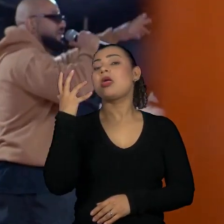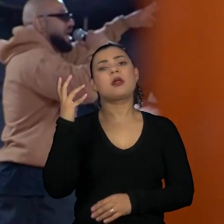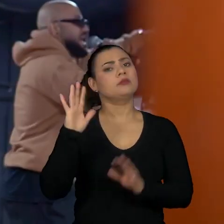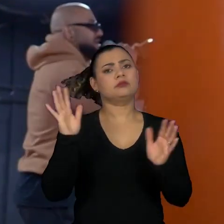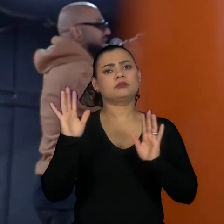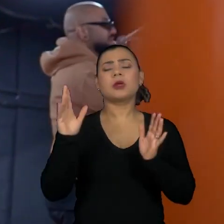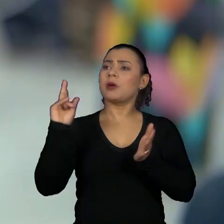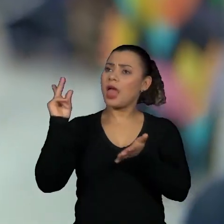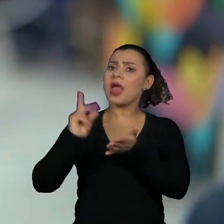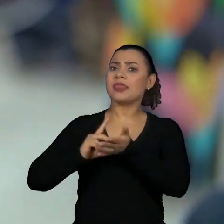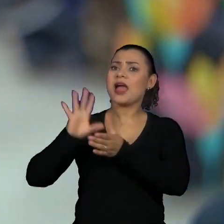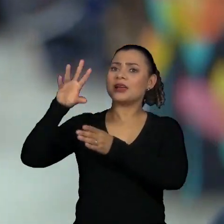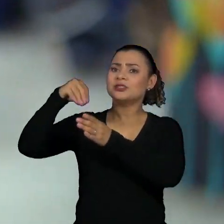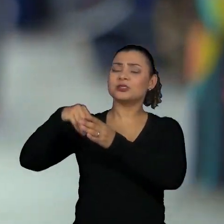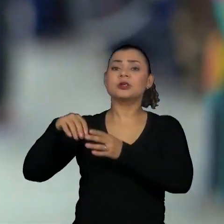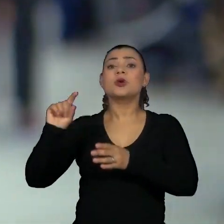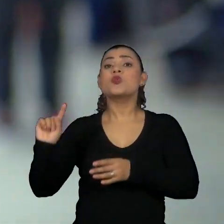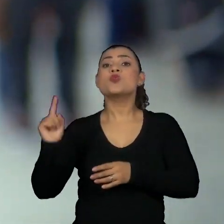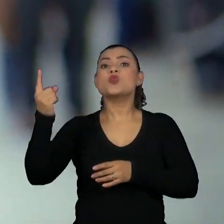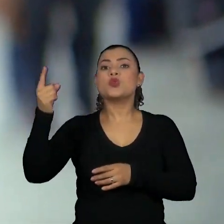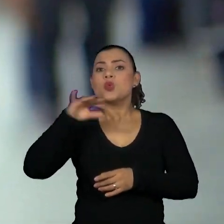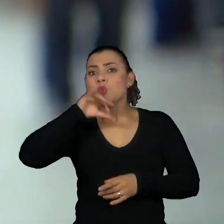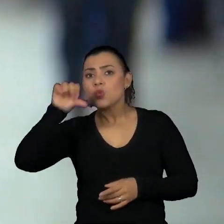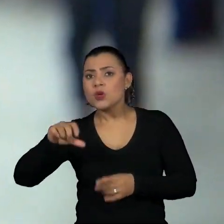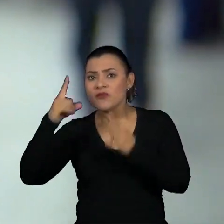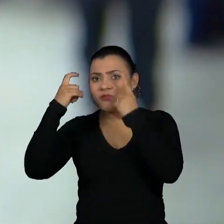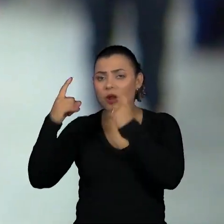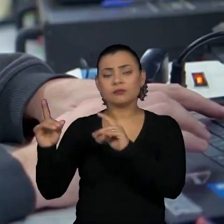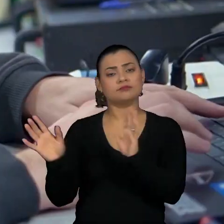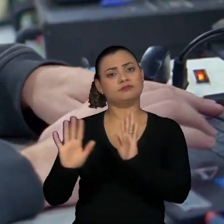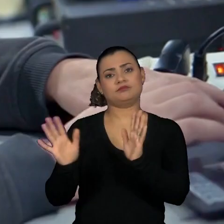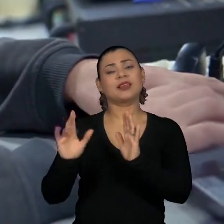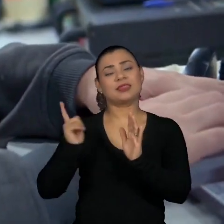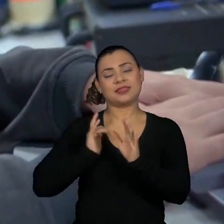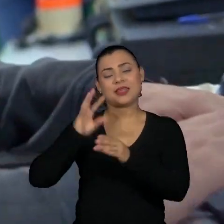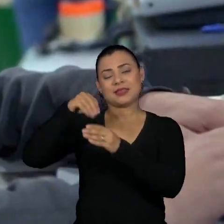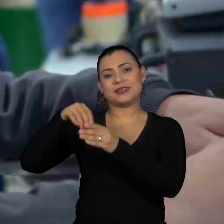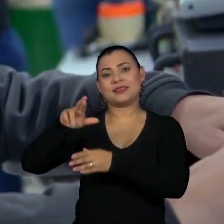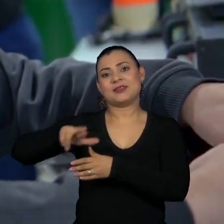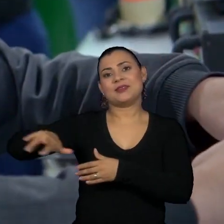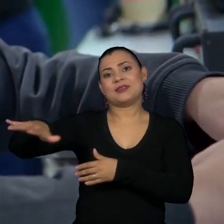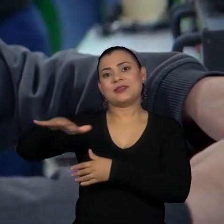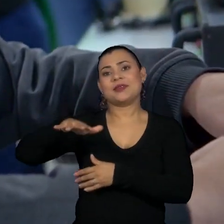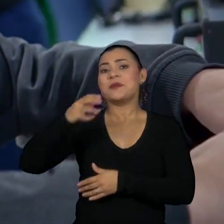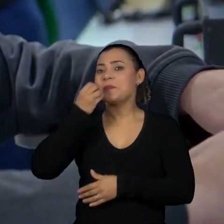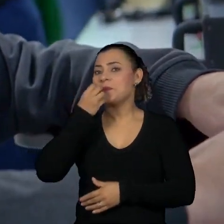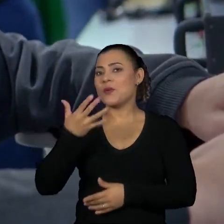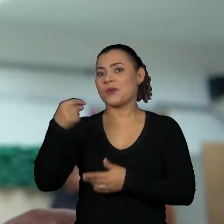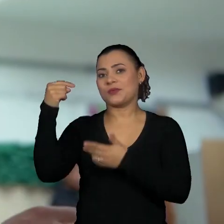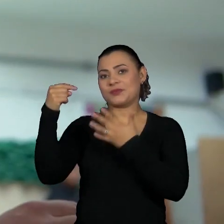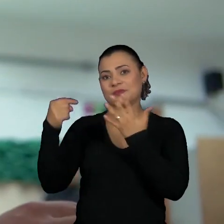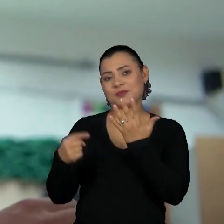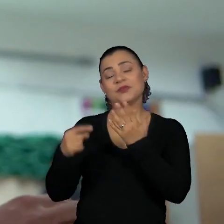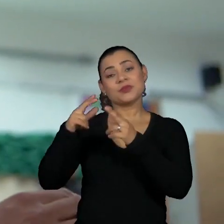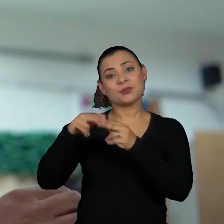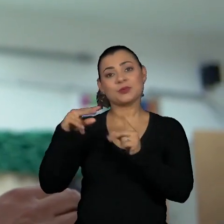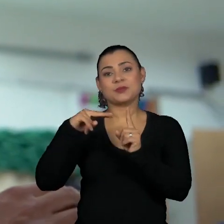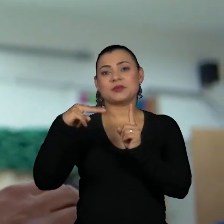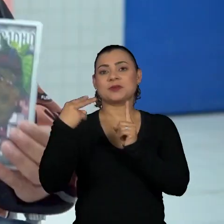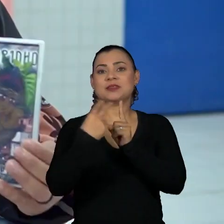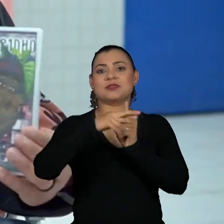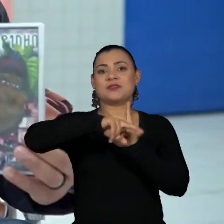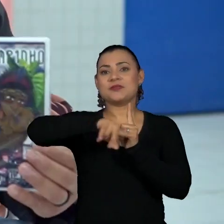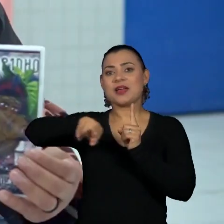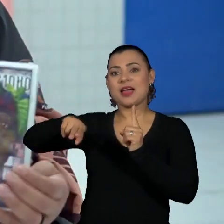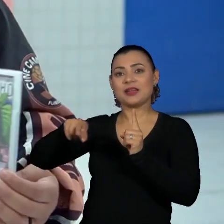também partir só de um único lugar, né, da violência, da precarização. Então a periferia tem que ser olhada por diversos olhos